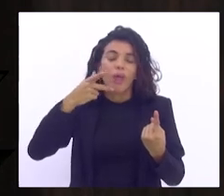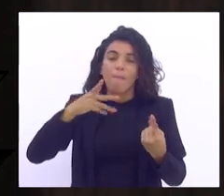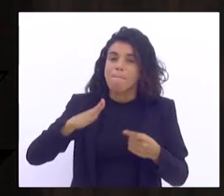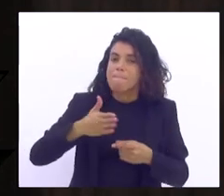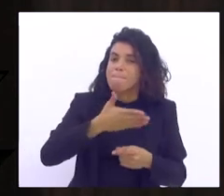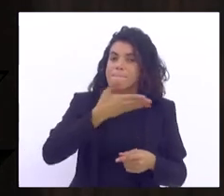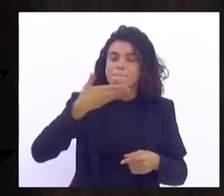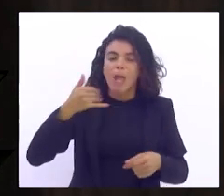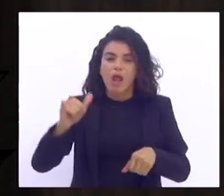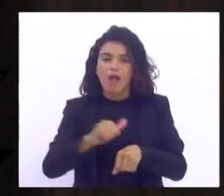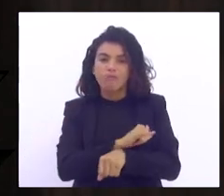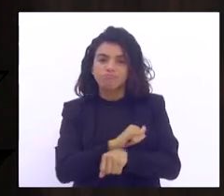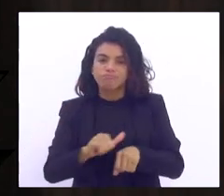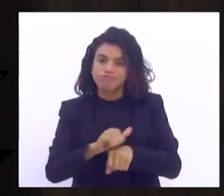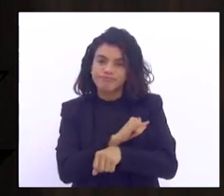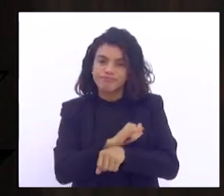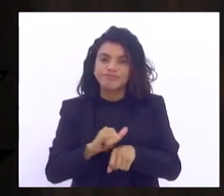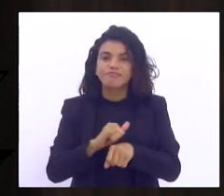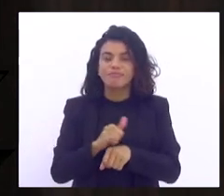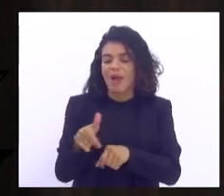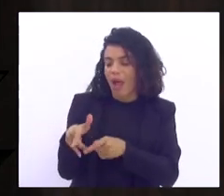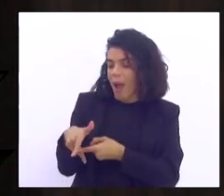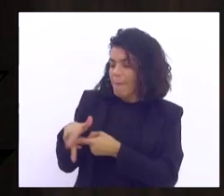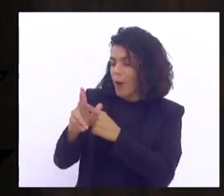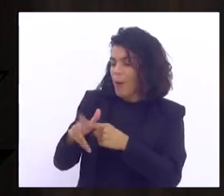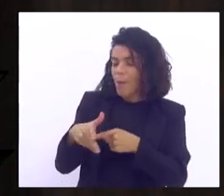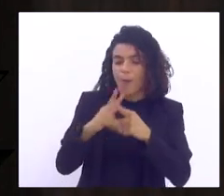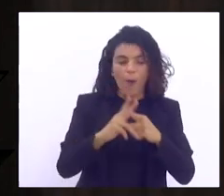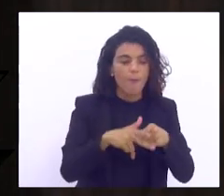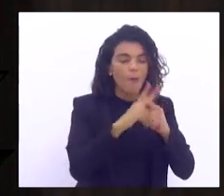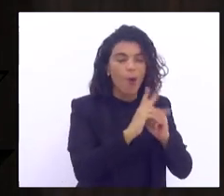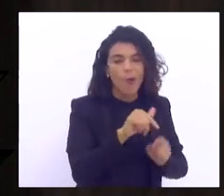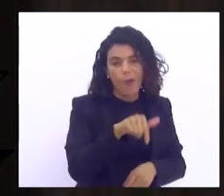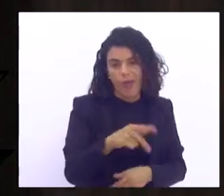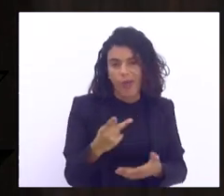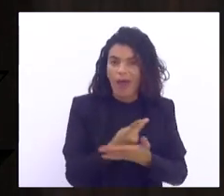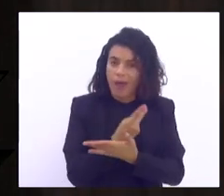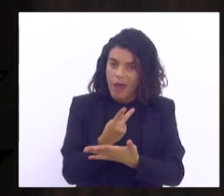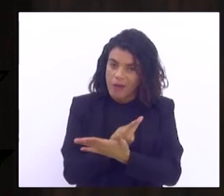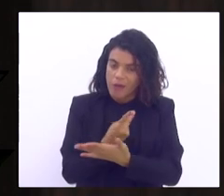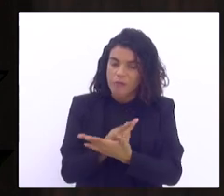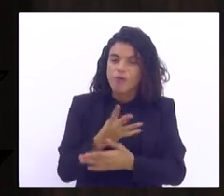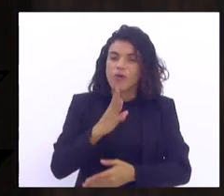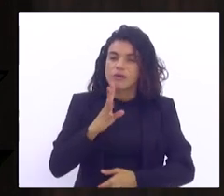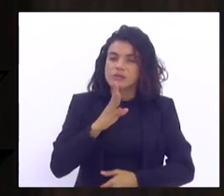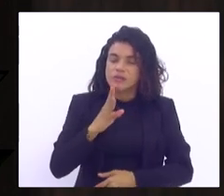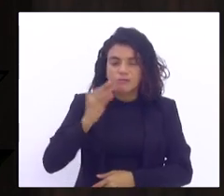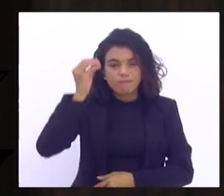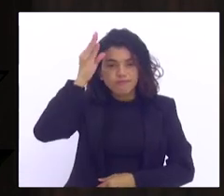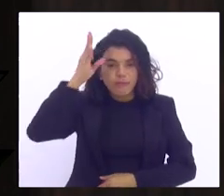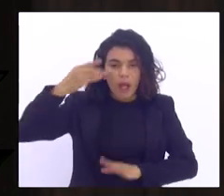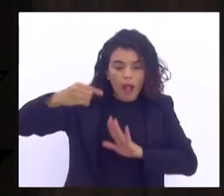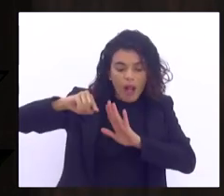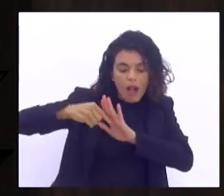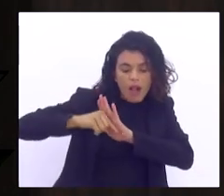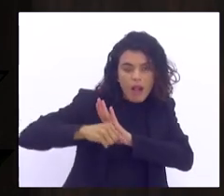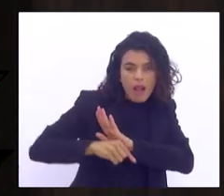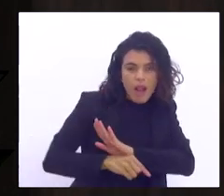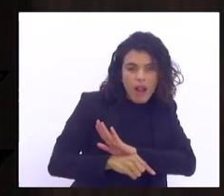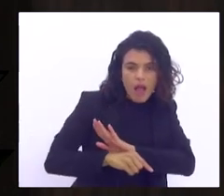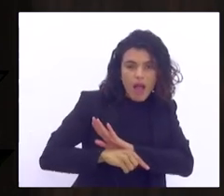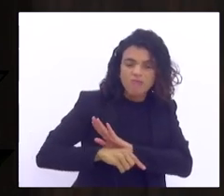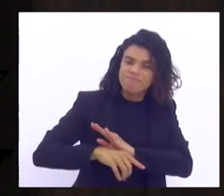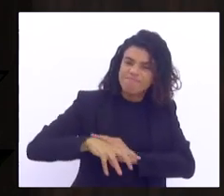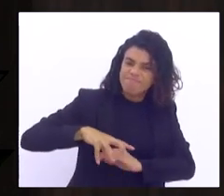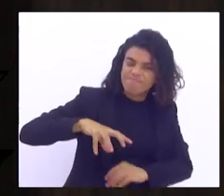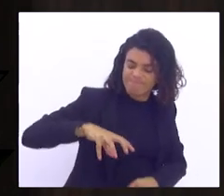que nós temos para debelar os erros. Então, conhecer, se aprofundar, criar